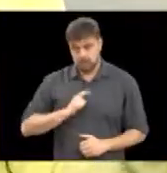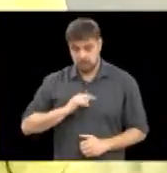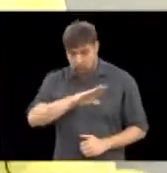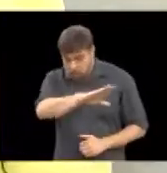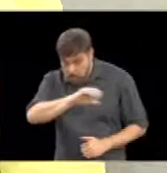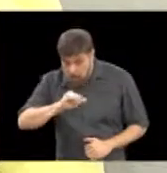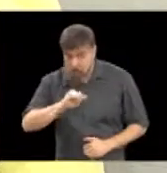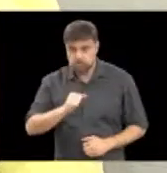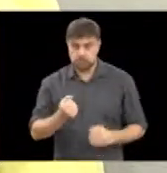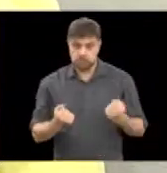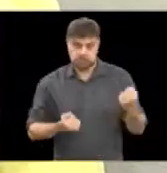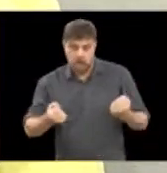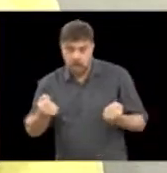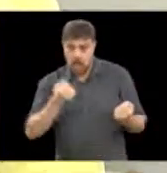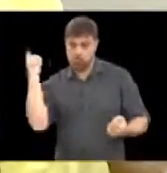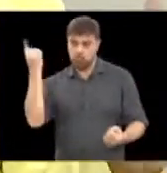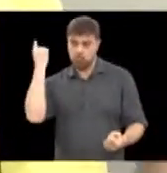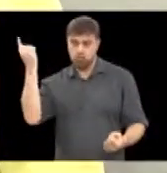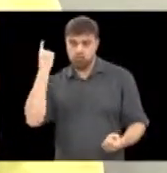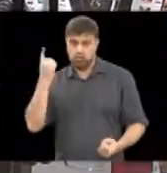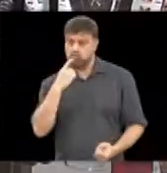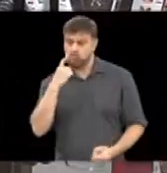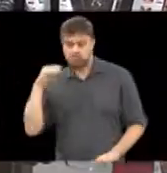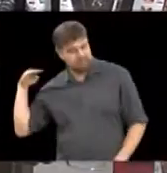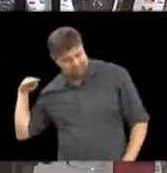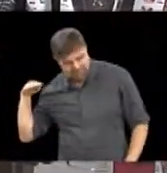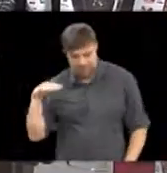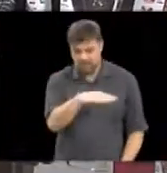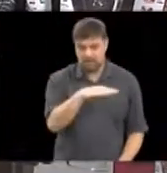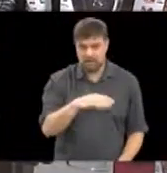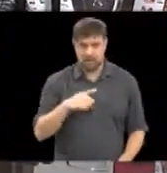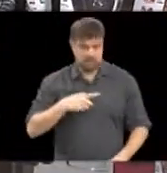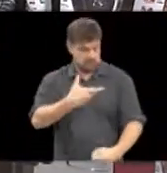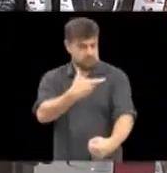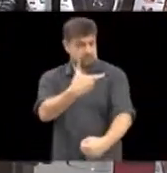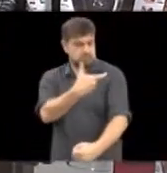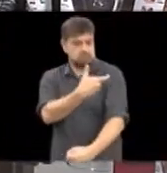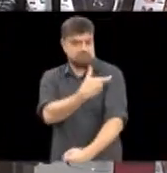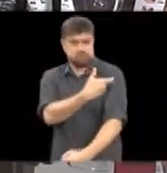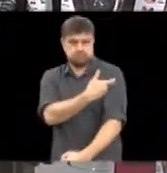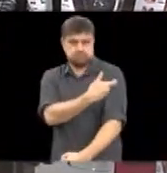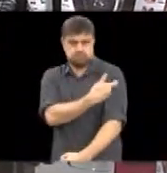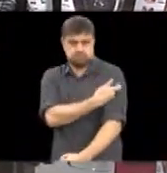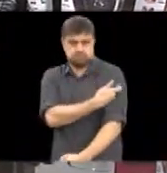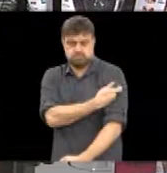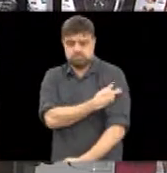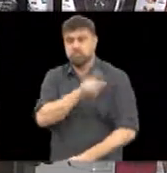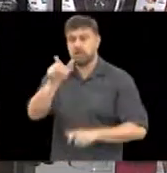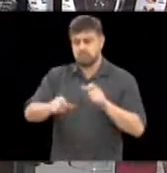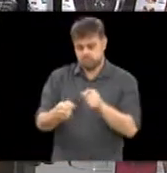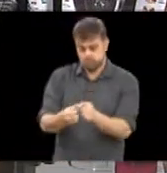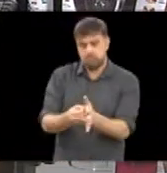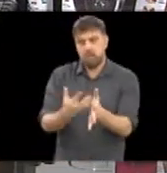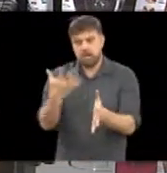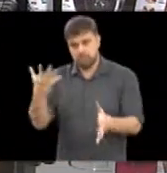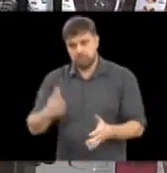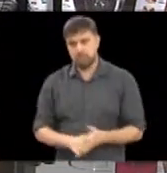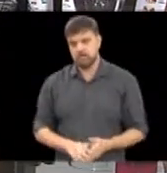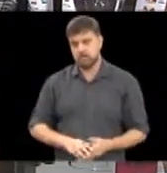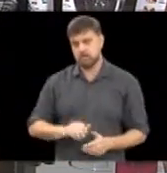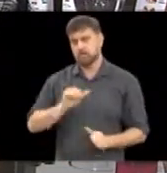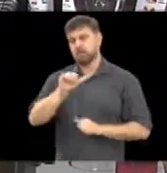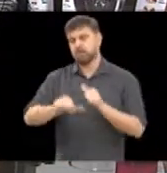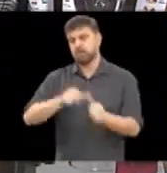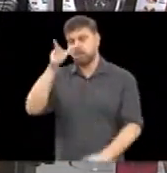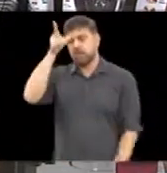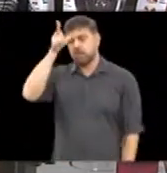Chamar o pronto-socorro. Sim, você Ou vai levar, direto né? para o pronto-socorro, lá eles aplicam adrenalina. Muitas pessoas conseguem reverter,